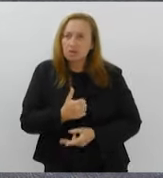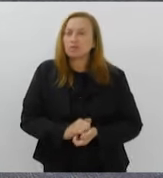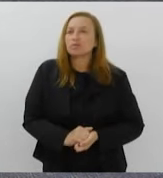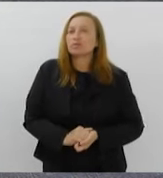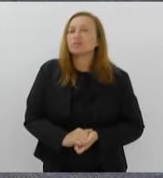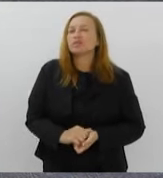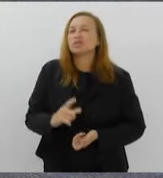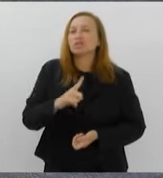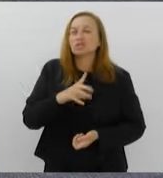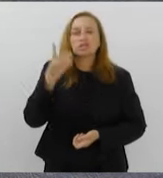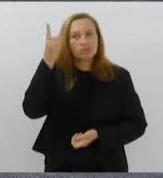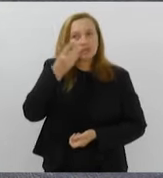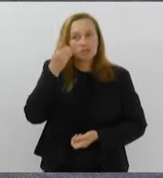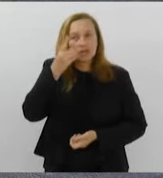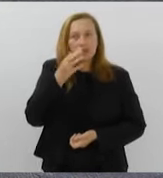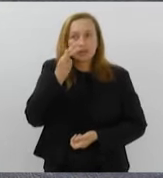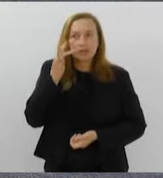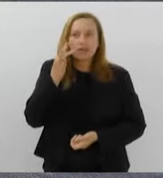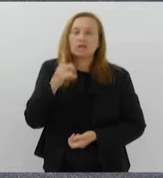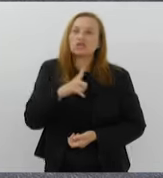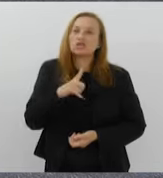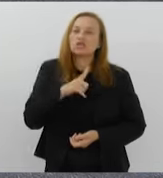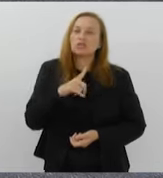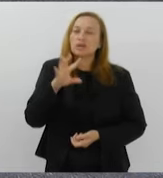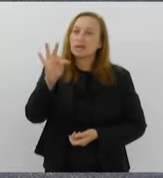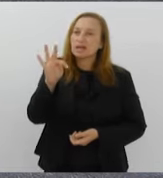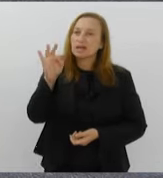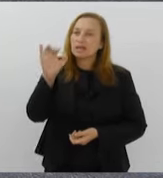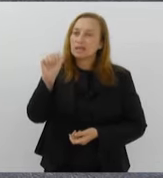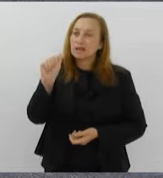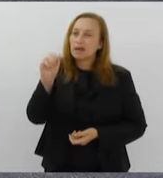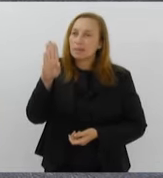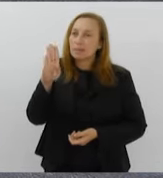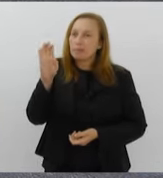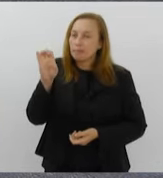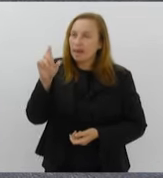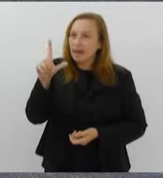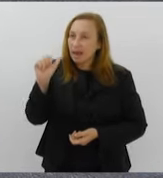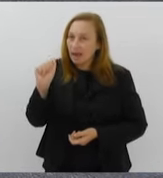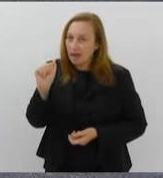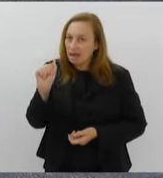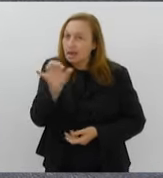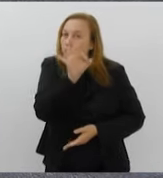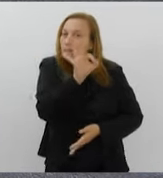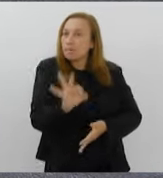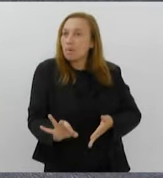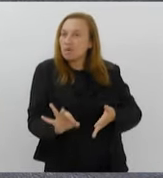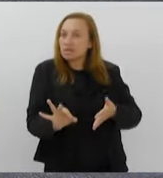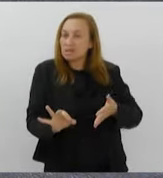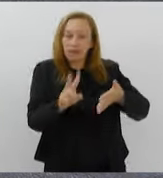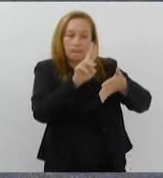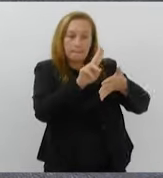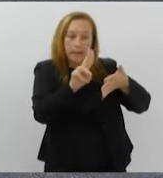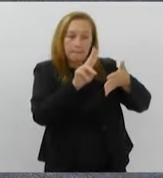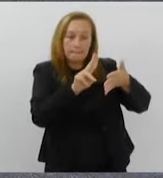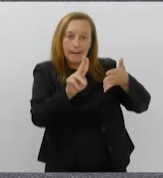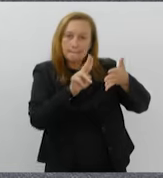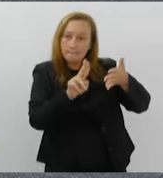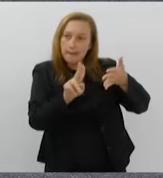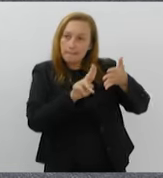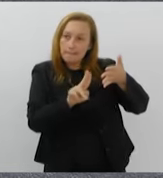tinha, deputado Serafini, uma tabela de que percentual que cada